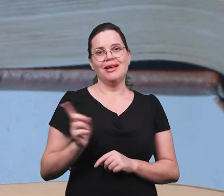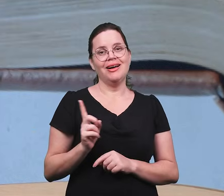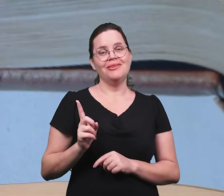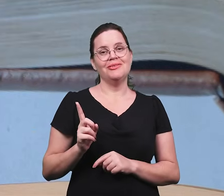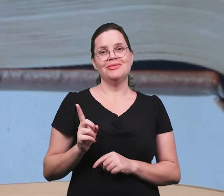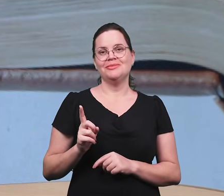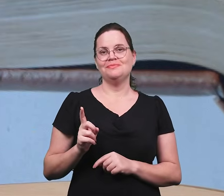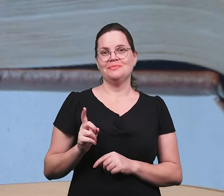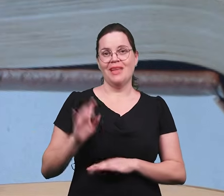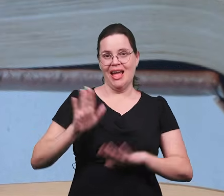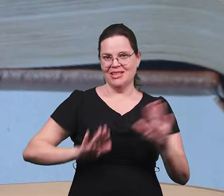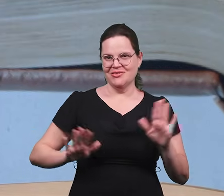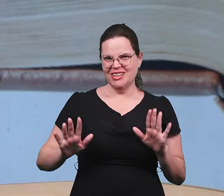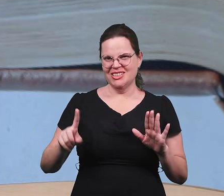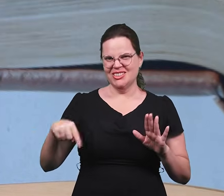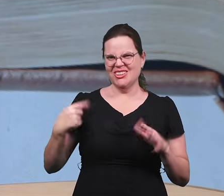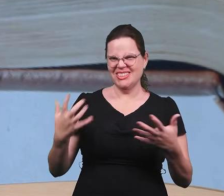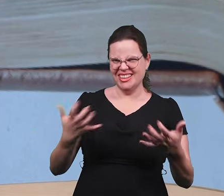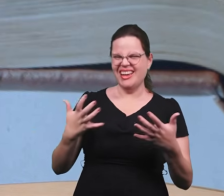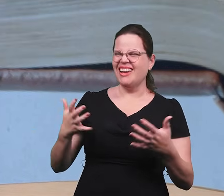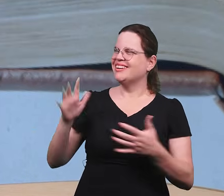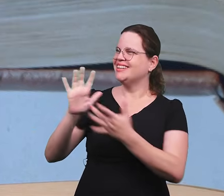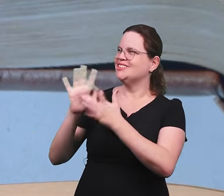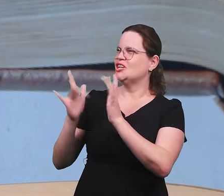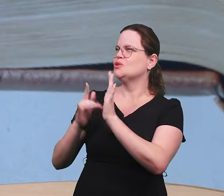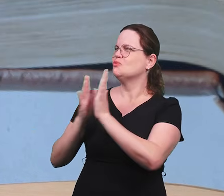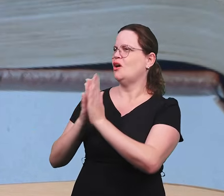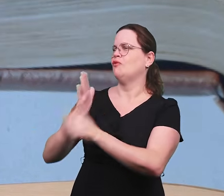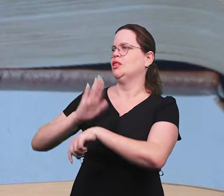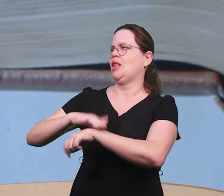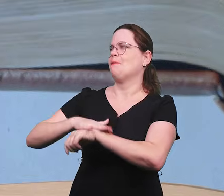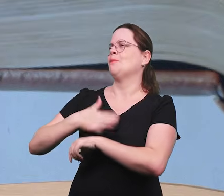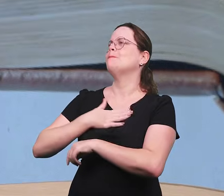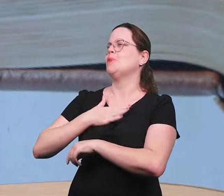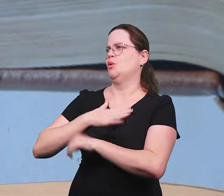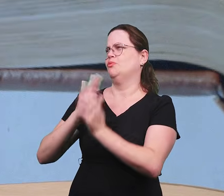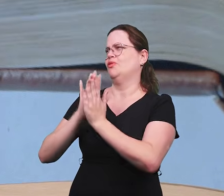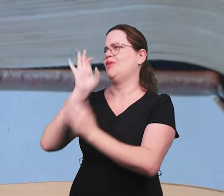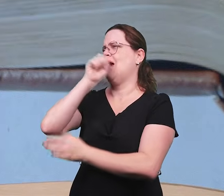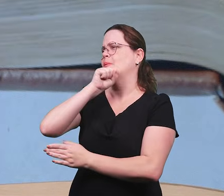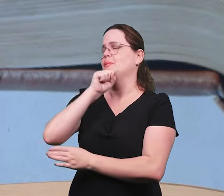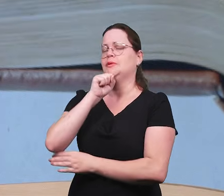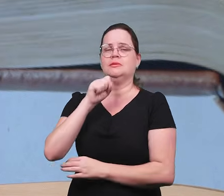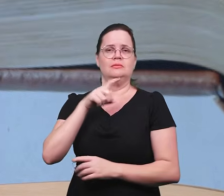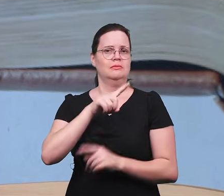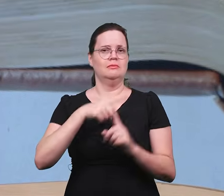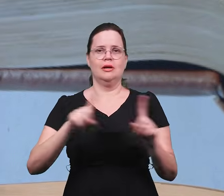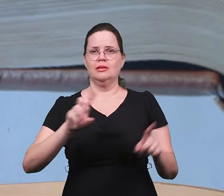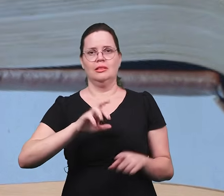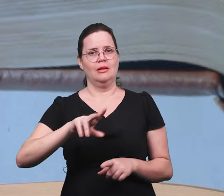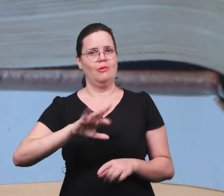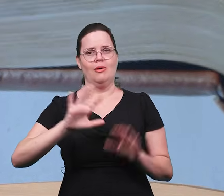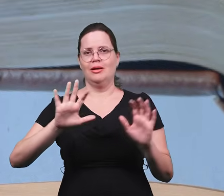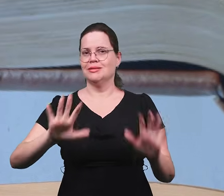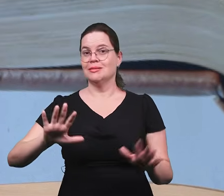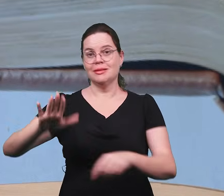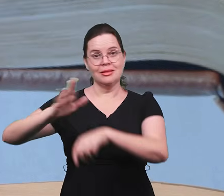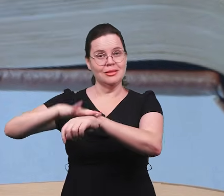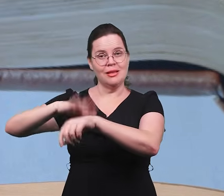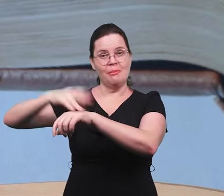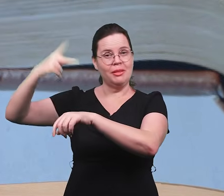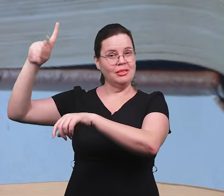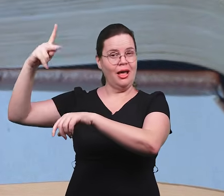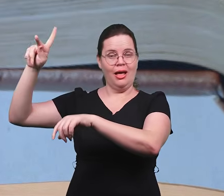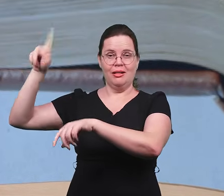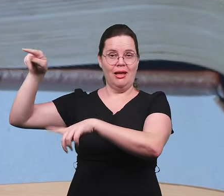nosso jeito, no nosso tempo, e o Senhor Jesus não é assim. Ele tem um tempo para todas as coisas,